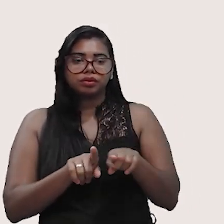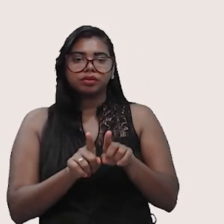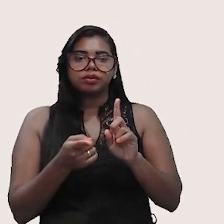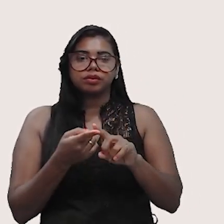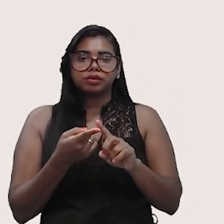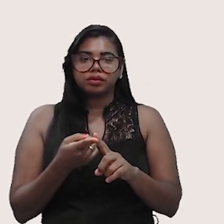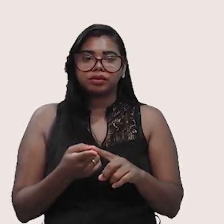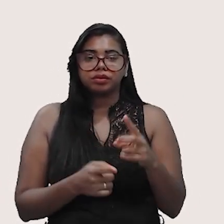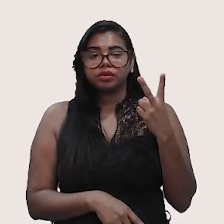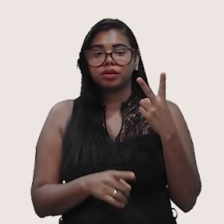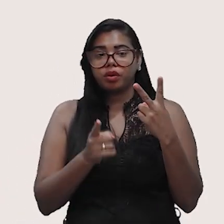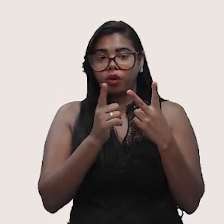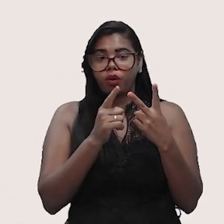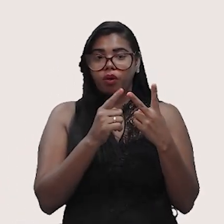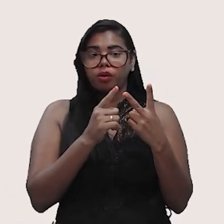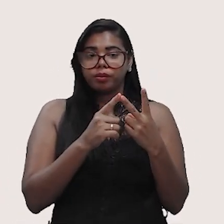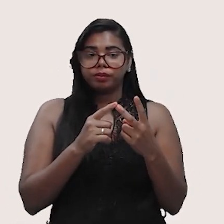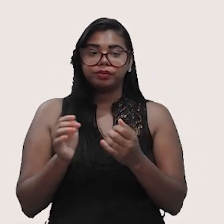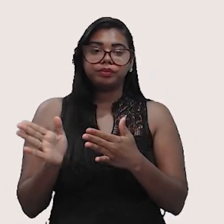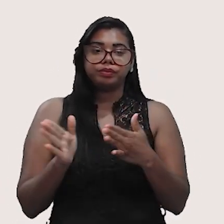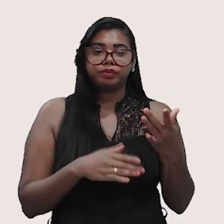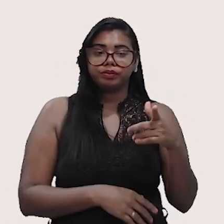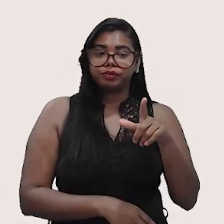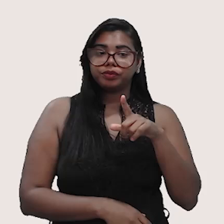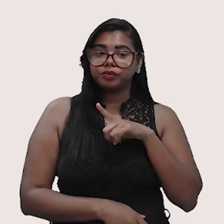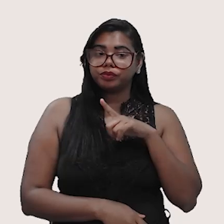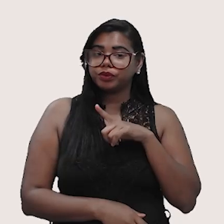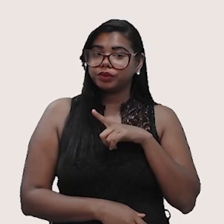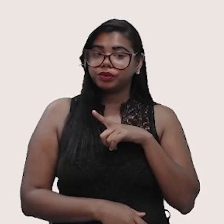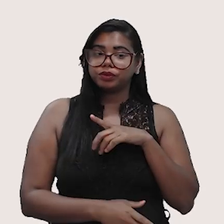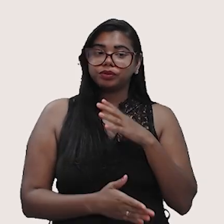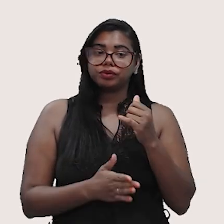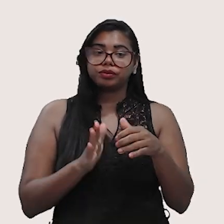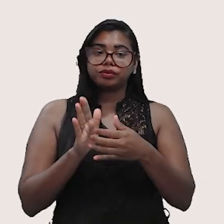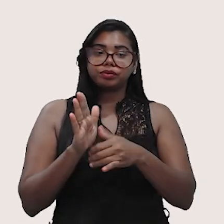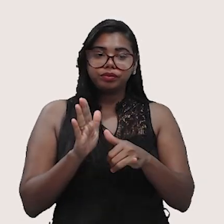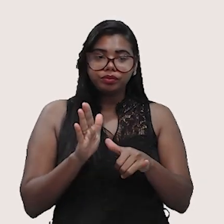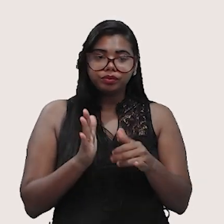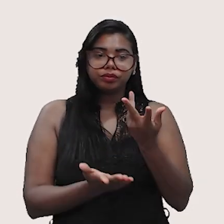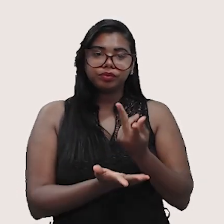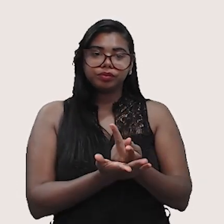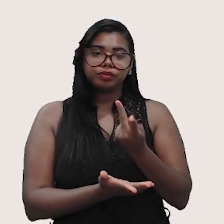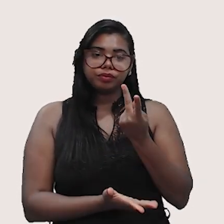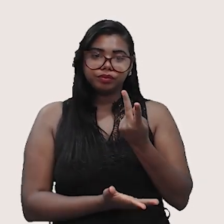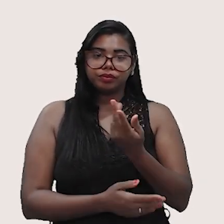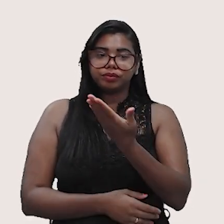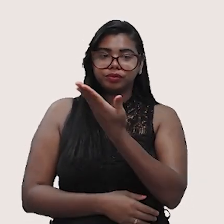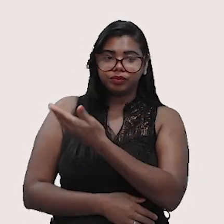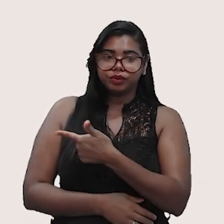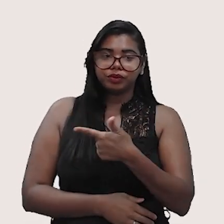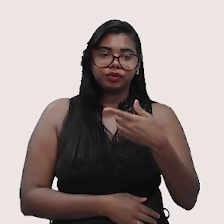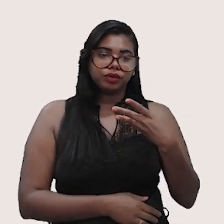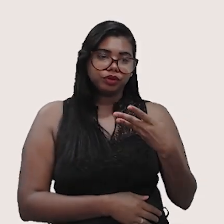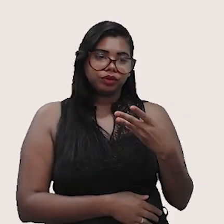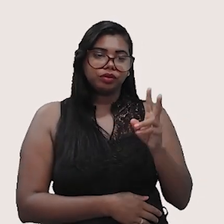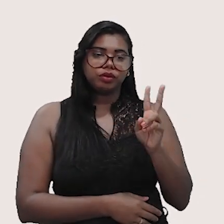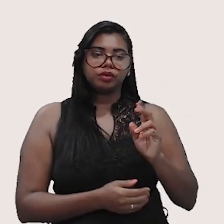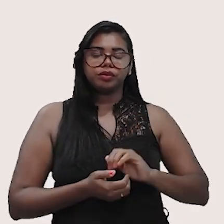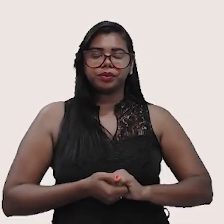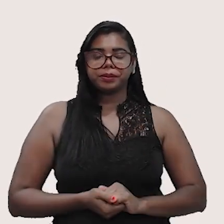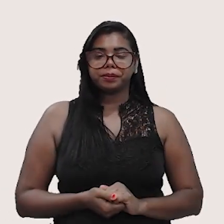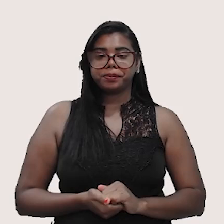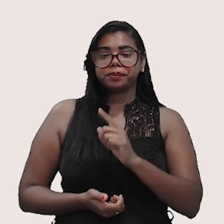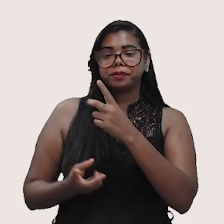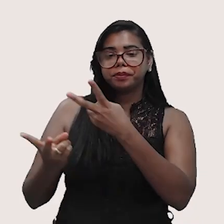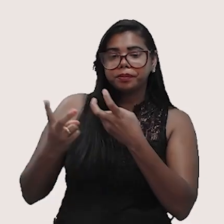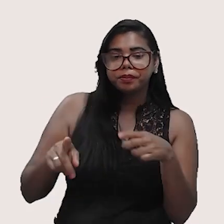em série e não temos receptores. Então o gerador resultante vai ficar 24 volts. Agora a gente vai perceber que